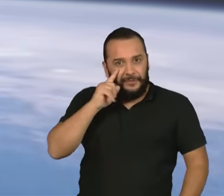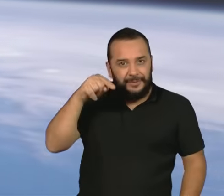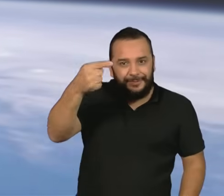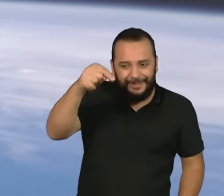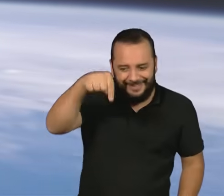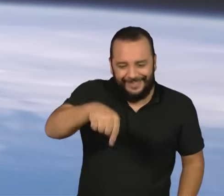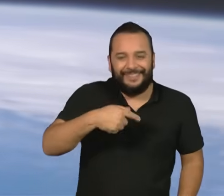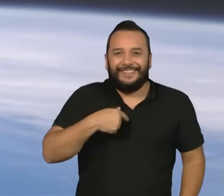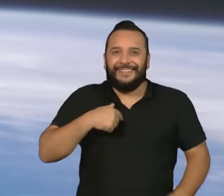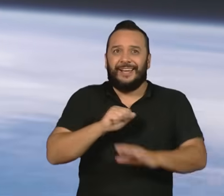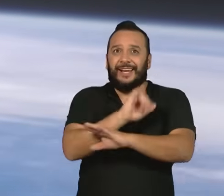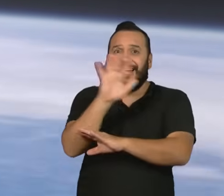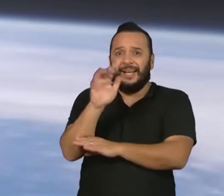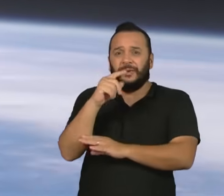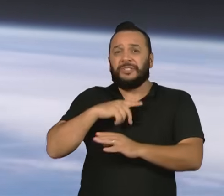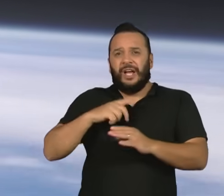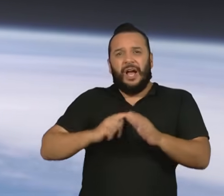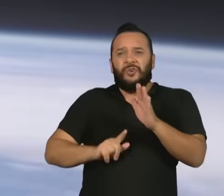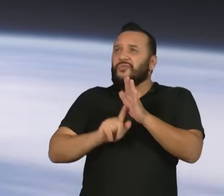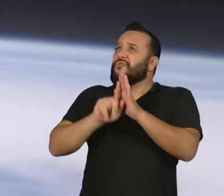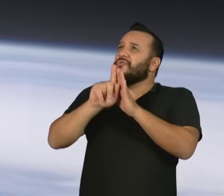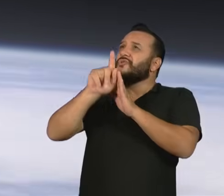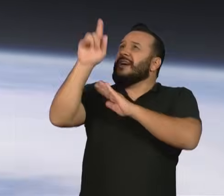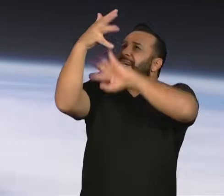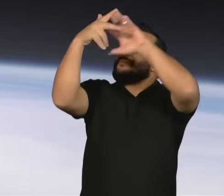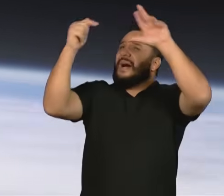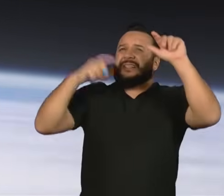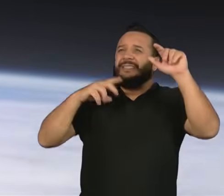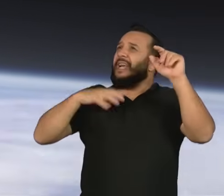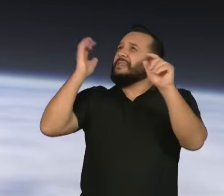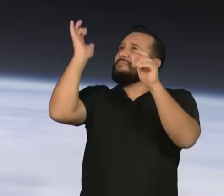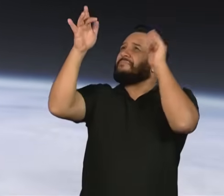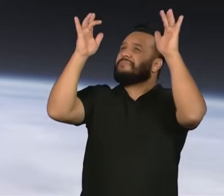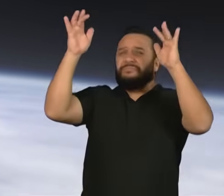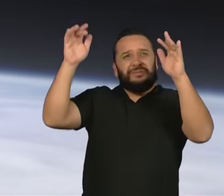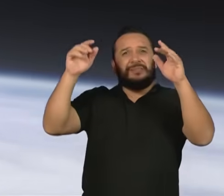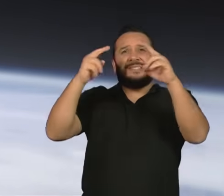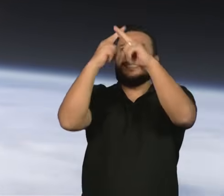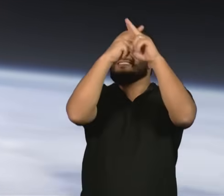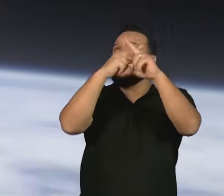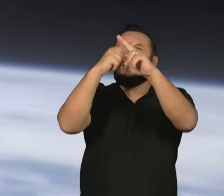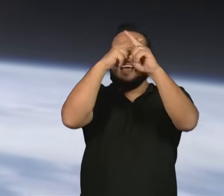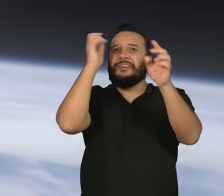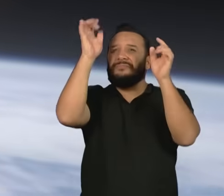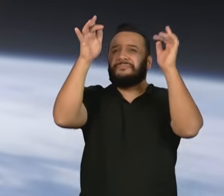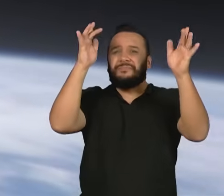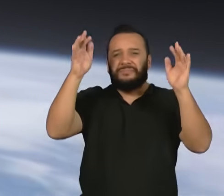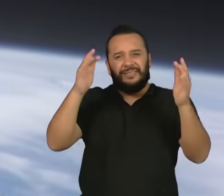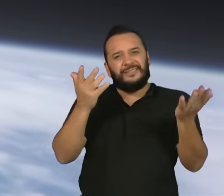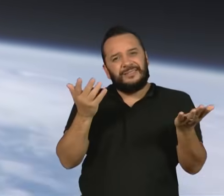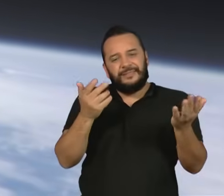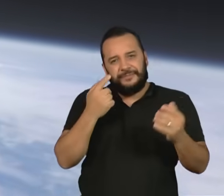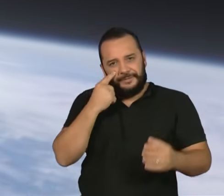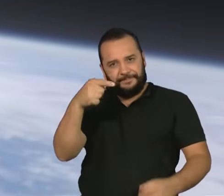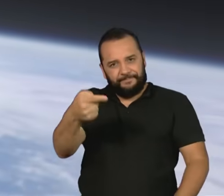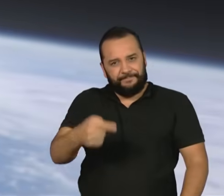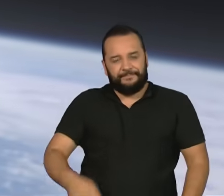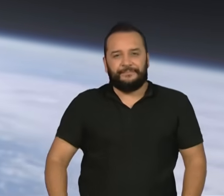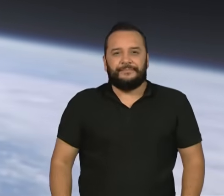O problema do lixo espacial formado por restos de foguetes e satélites na órbita terrestre.